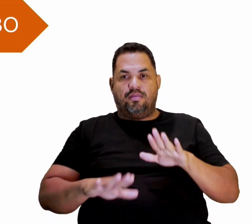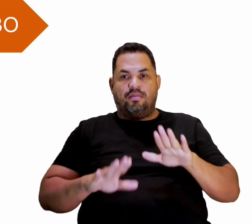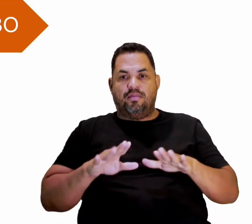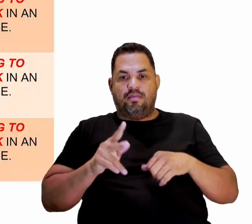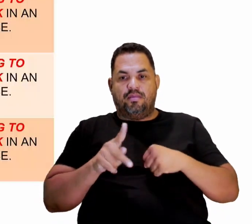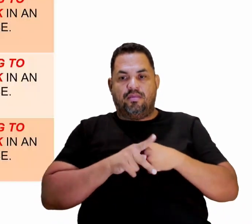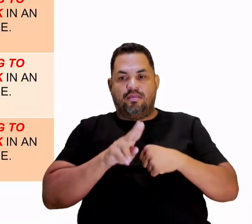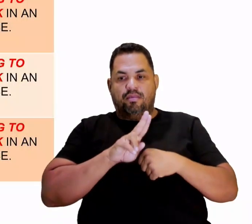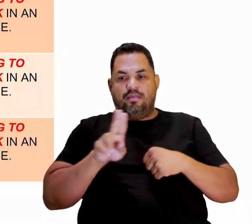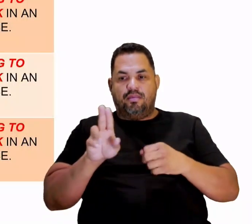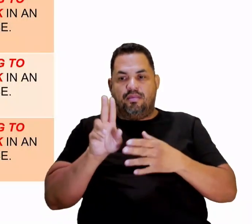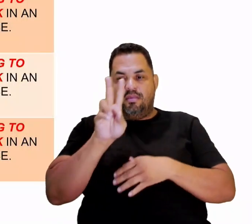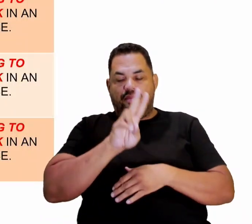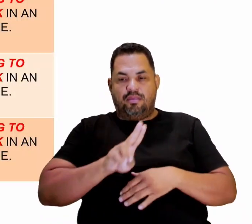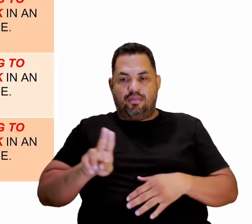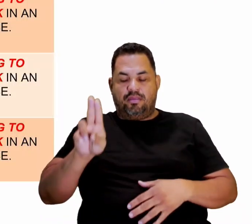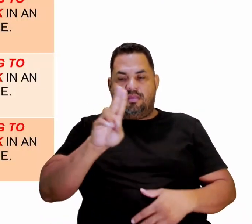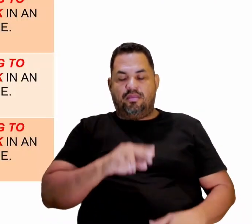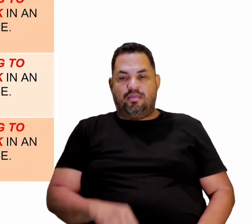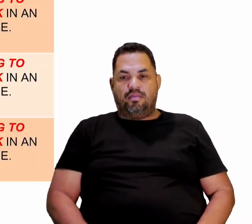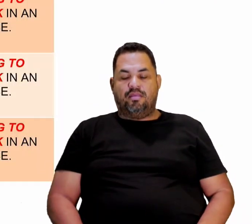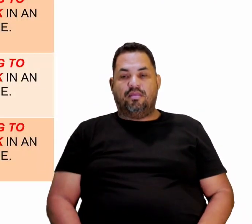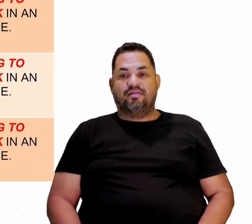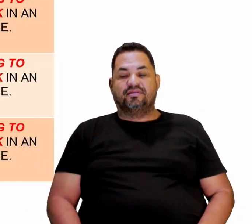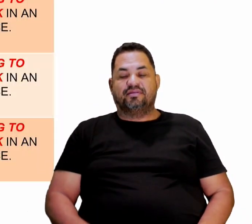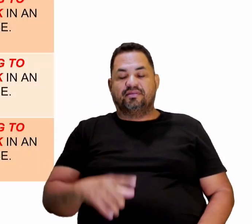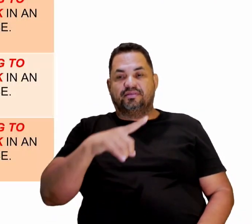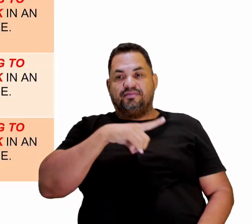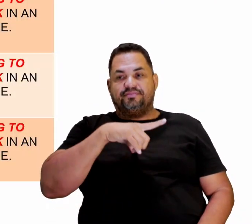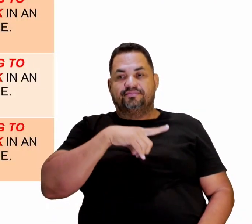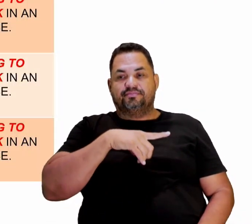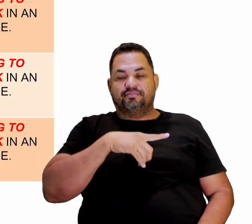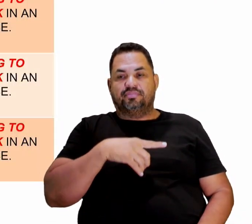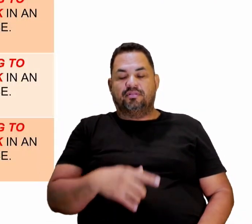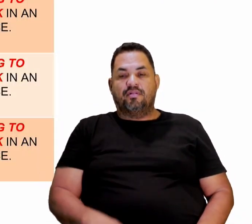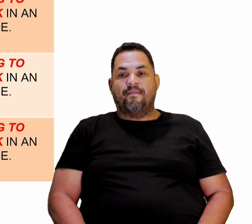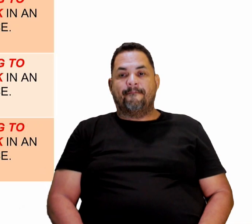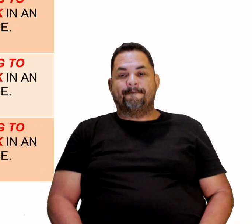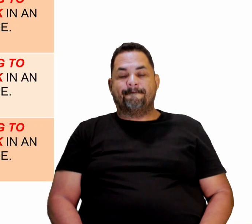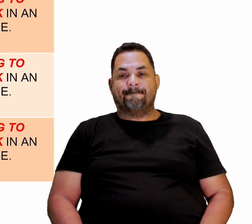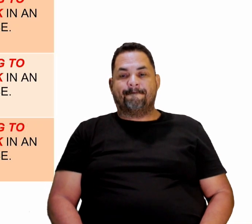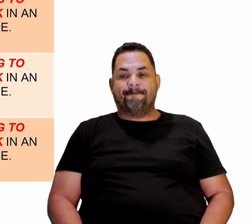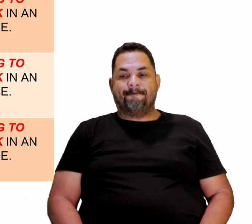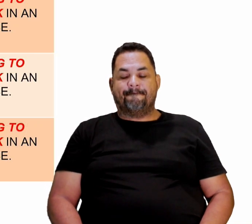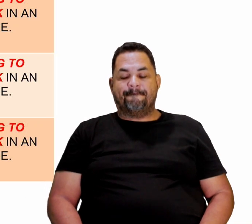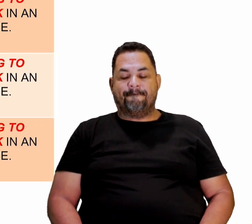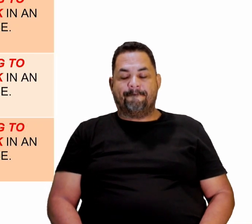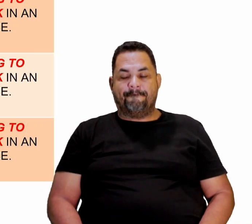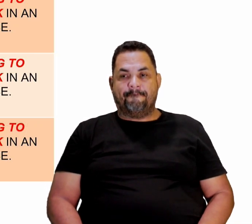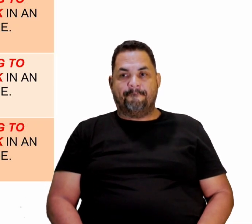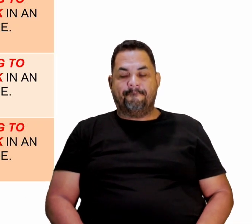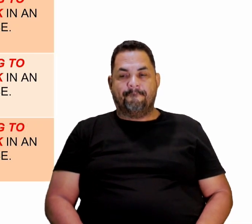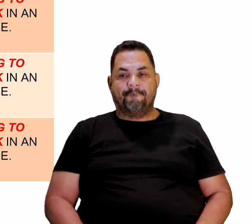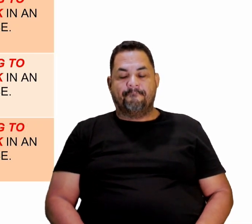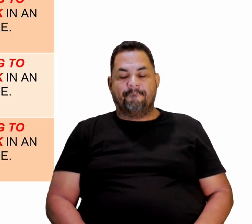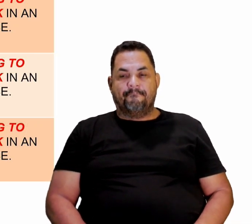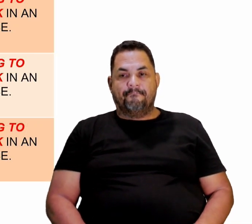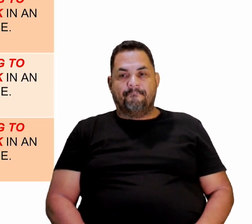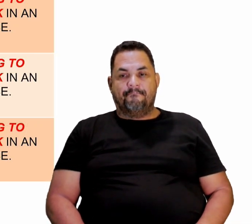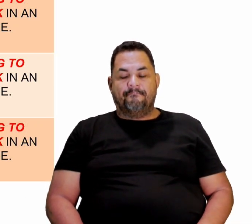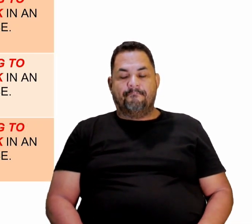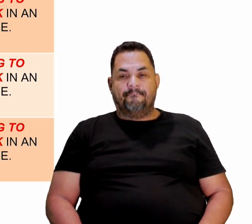pronome pessoal que você tiver usando é singular o plural Então temos Aí sim por filtre to be going to na